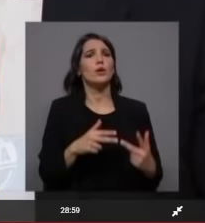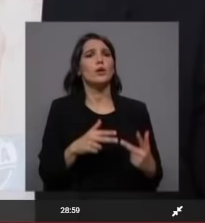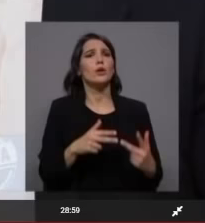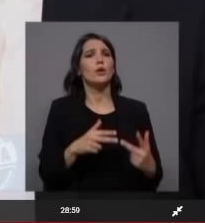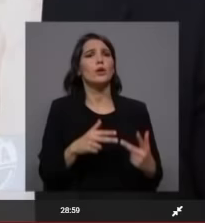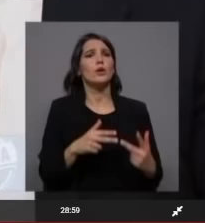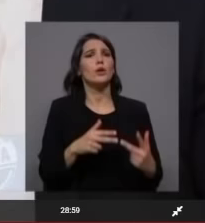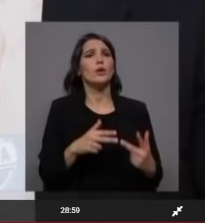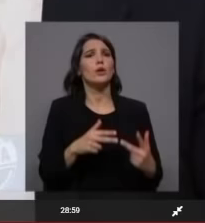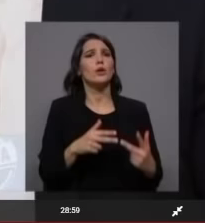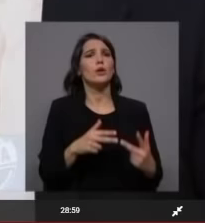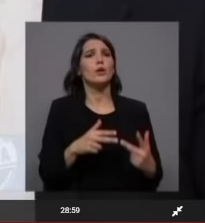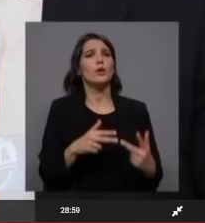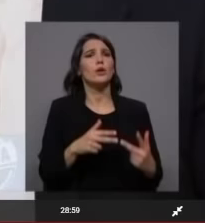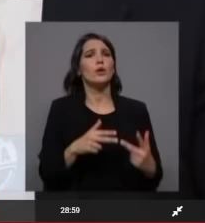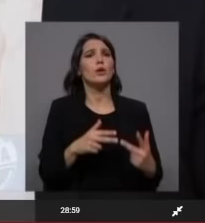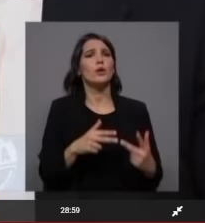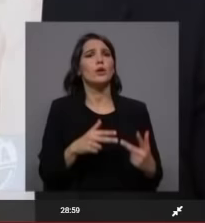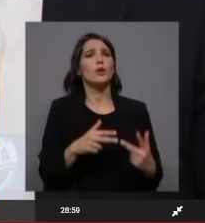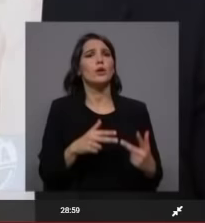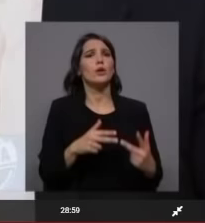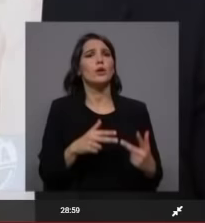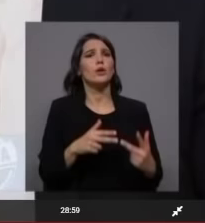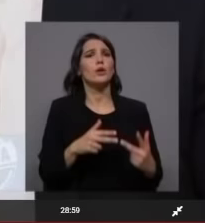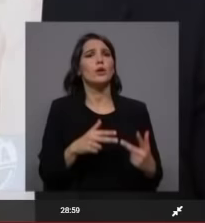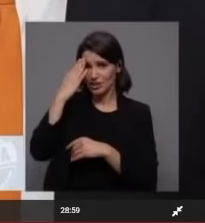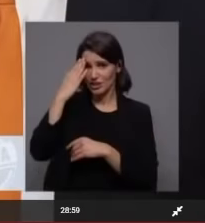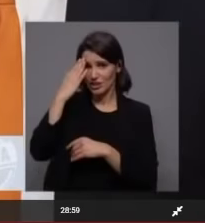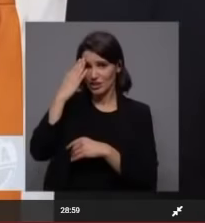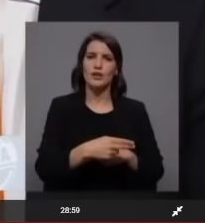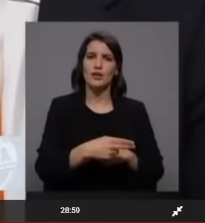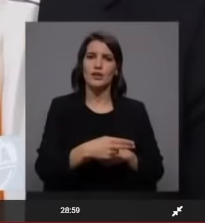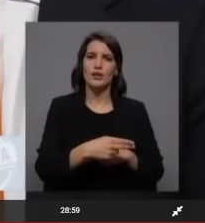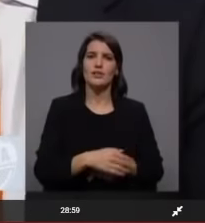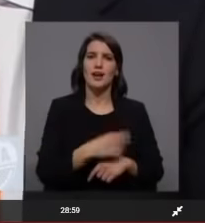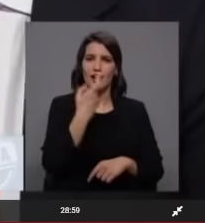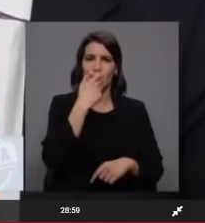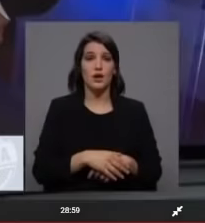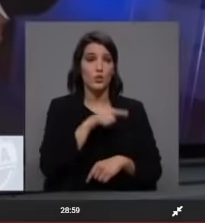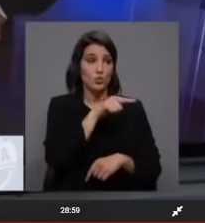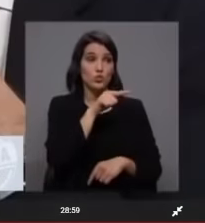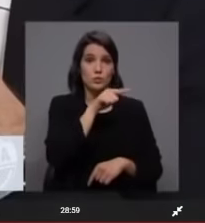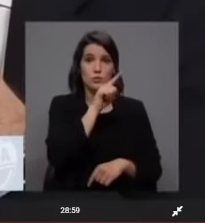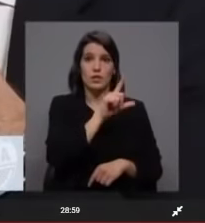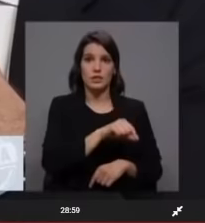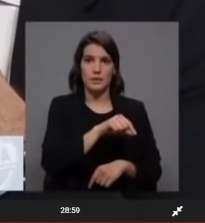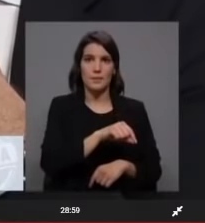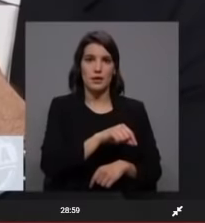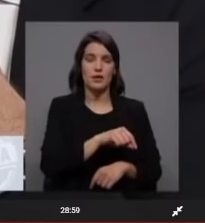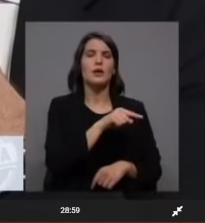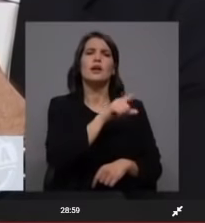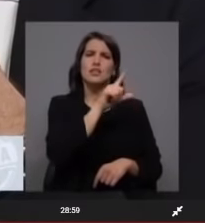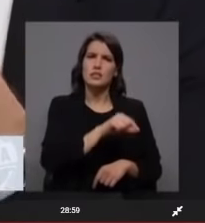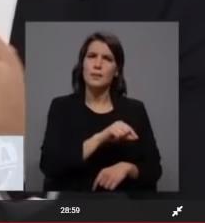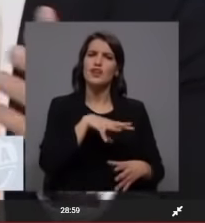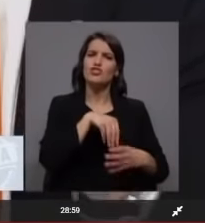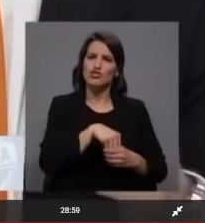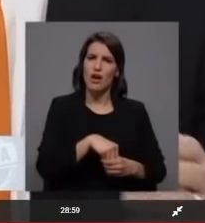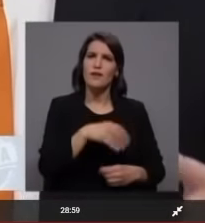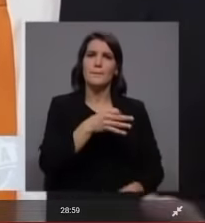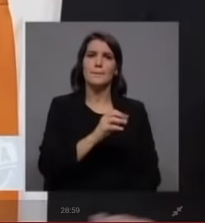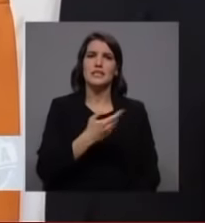Boo é porque eu eles vão dizem nada eles vão dizer nada literalmente olhem para isto estados mas também era militante